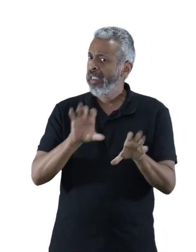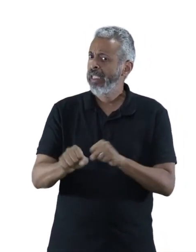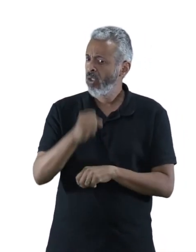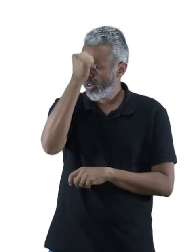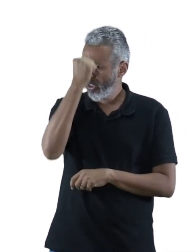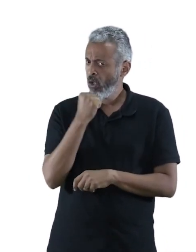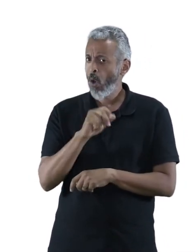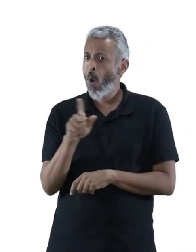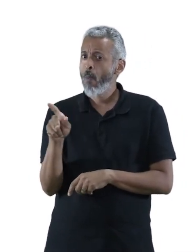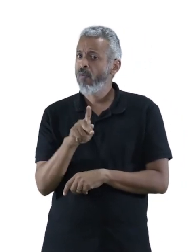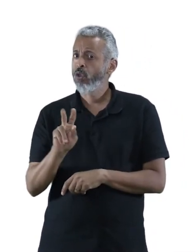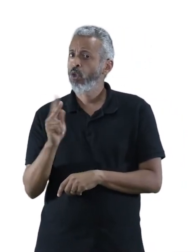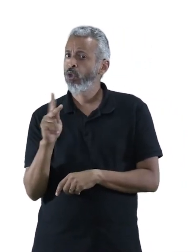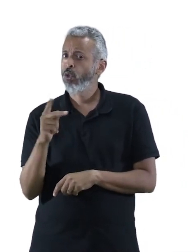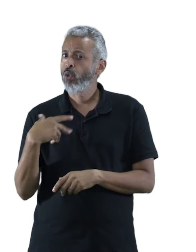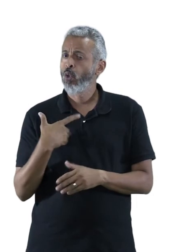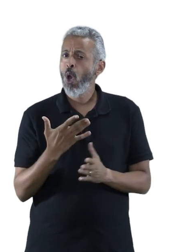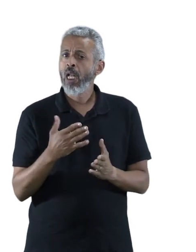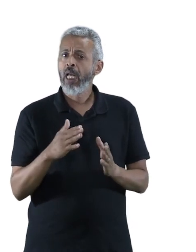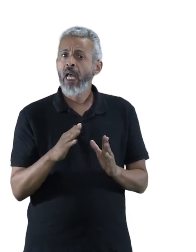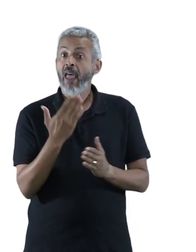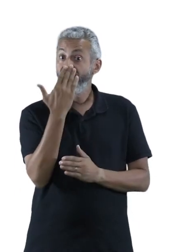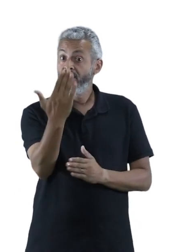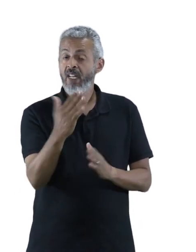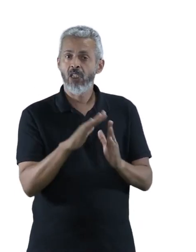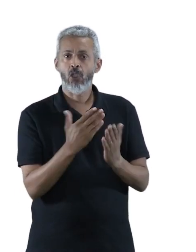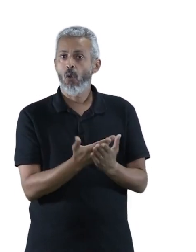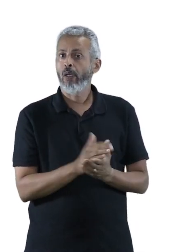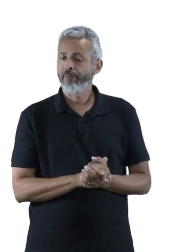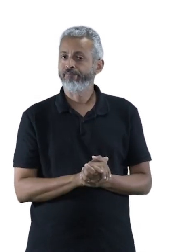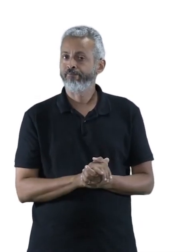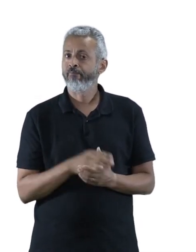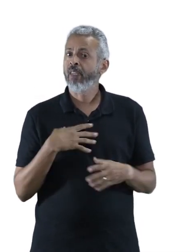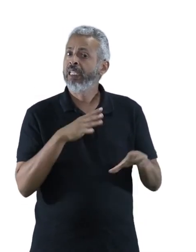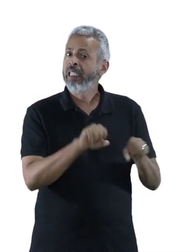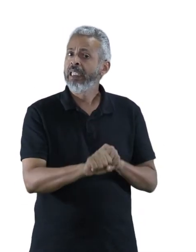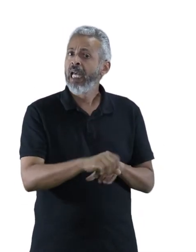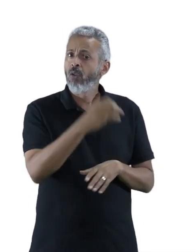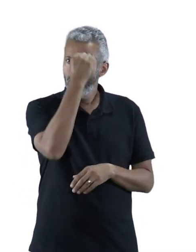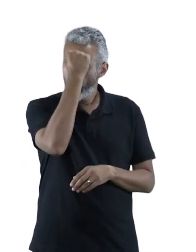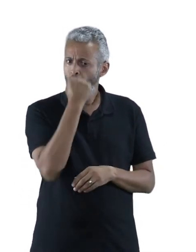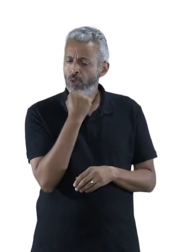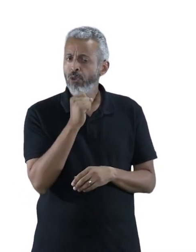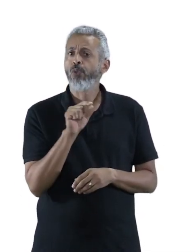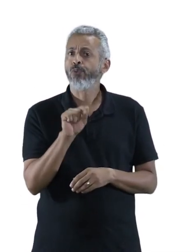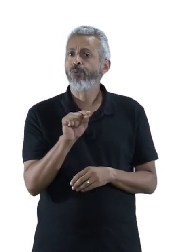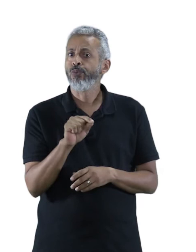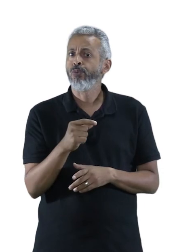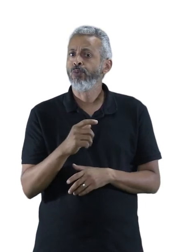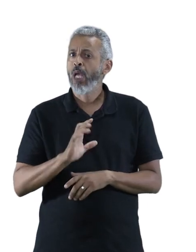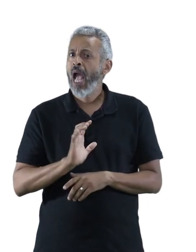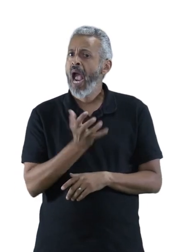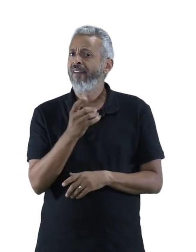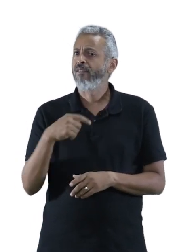um professor de história na porta do colégio, na França. E esse atentado terrorista provocou novamente